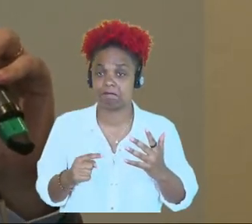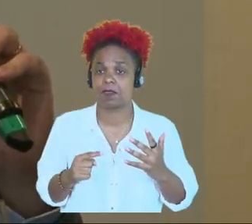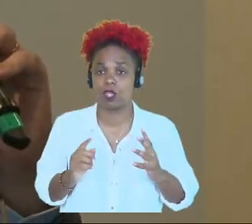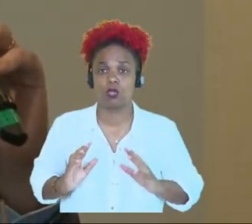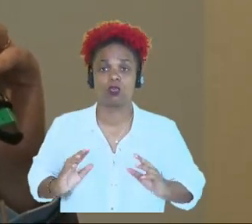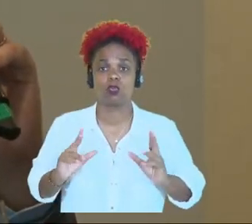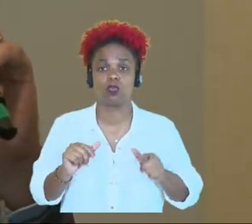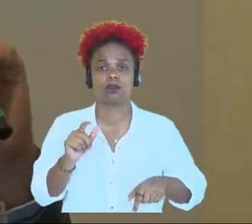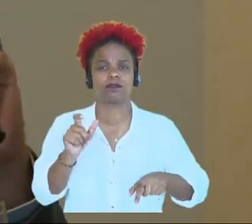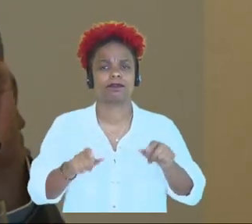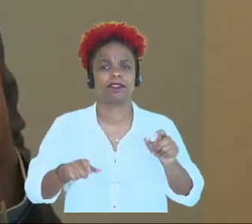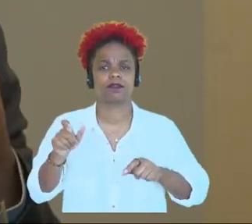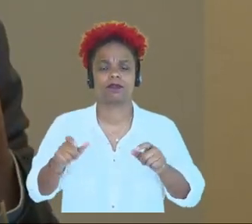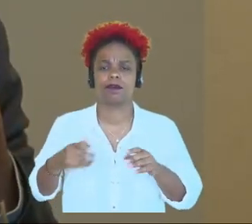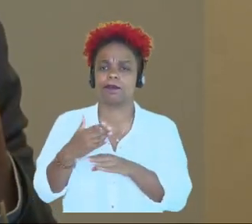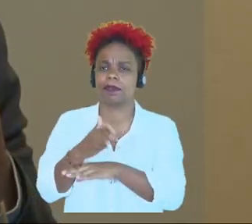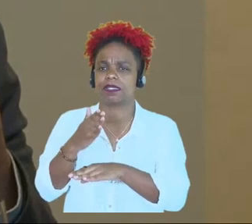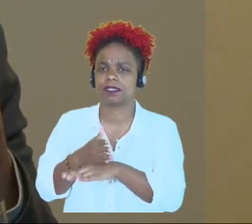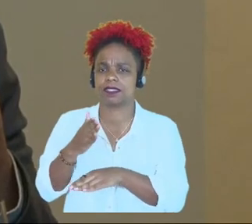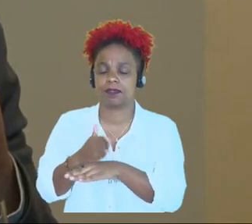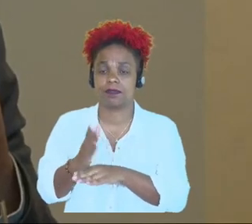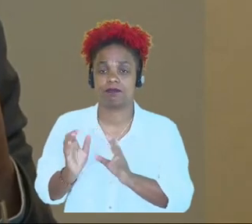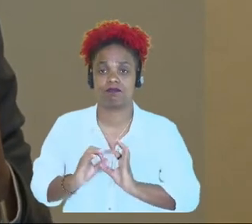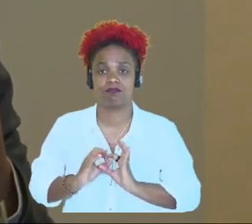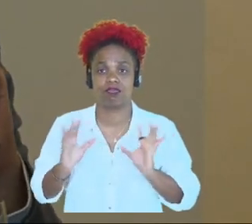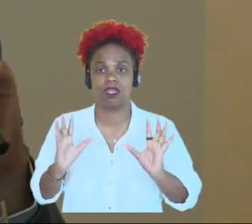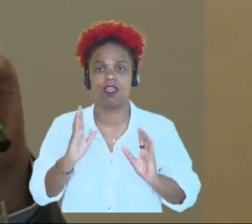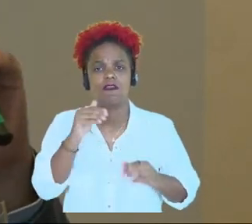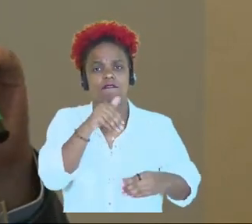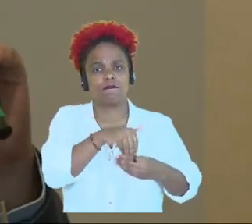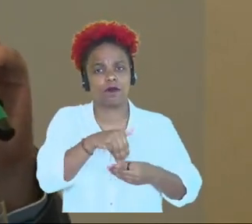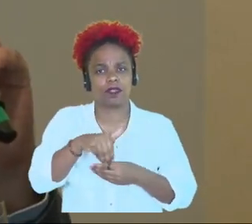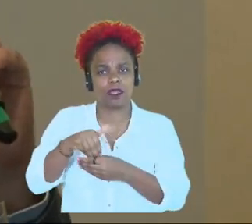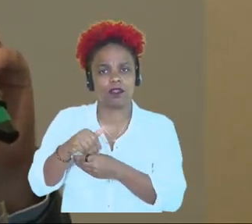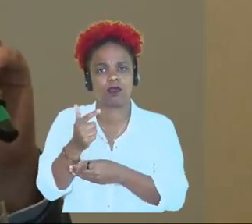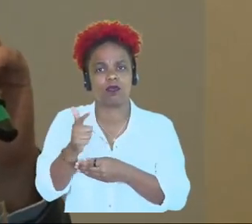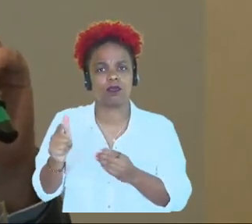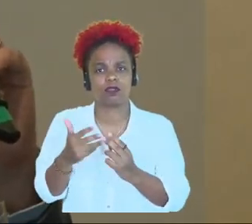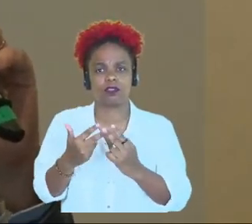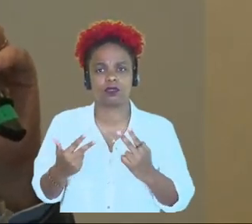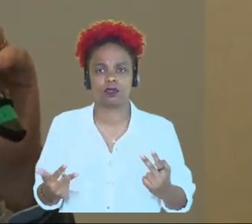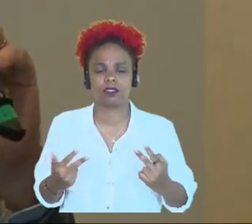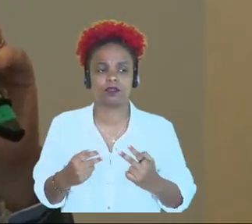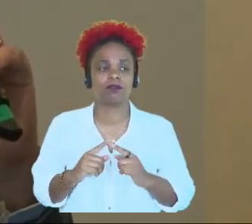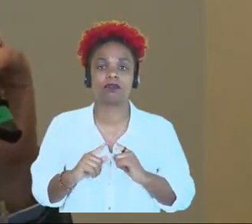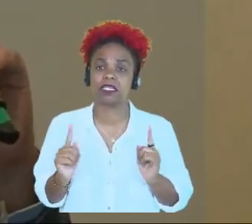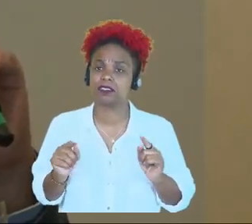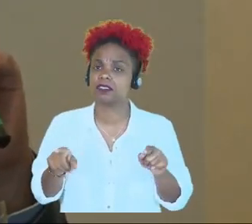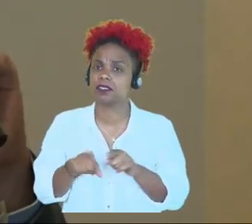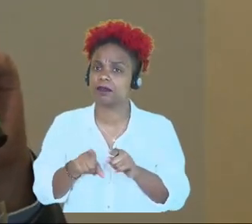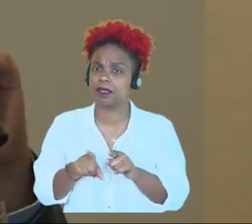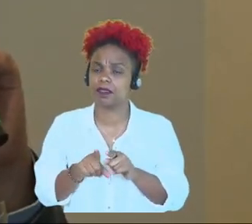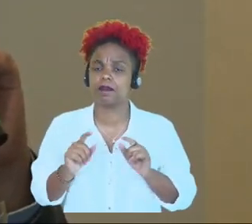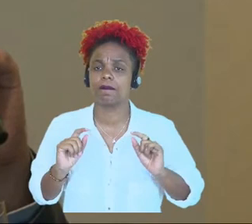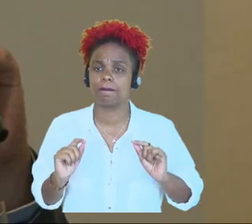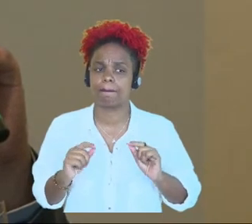as pessoas participem do processo democrático, seja votando, seja de outra forma, mas que também